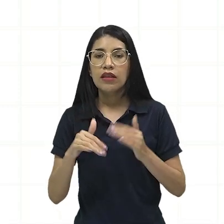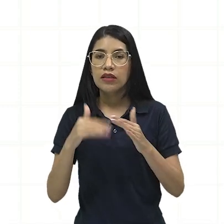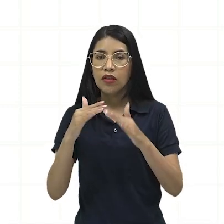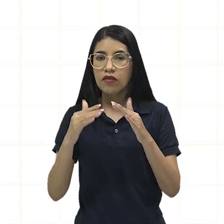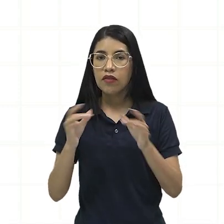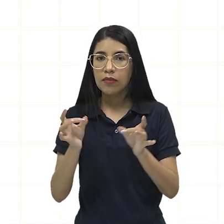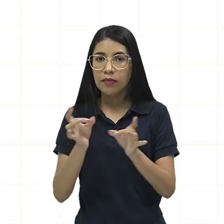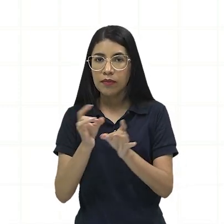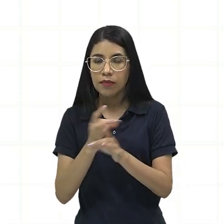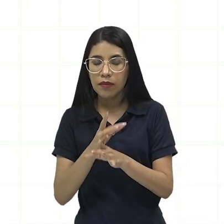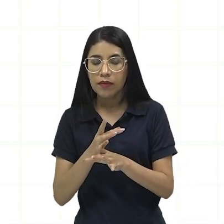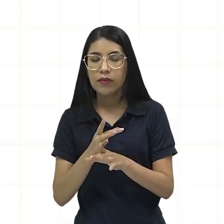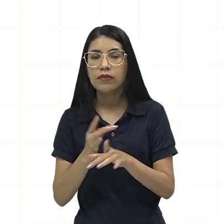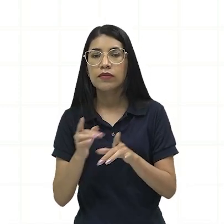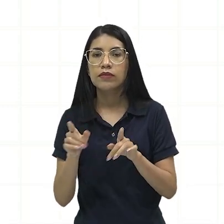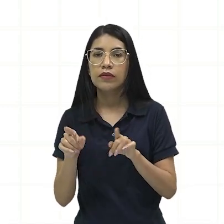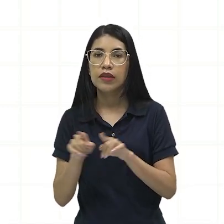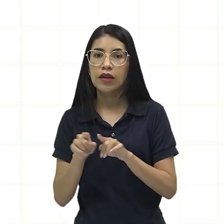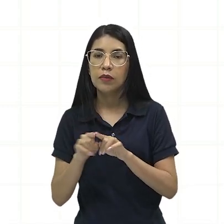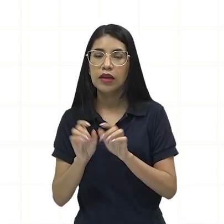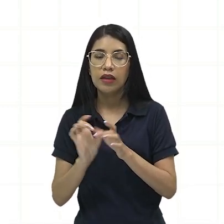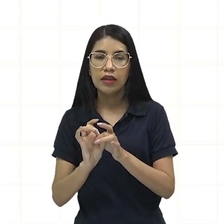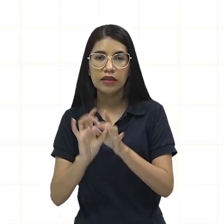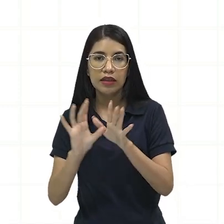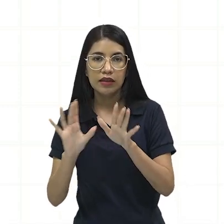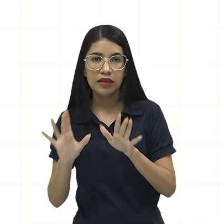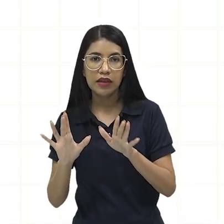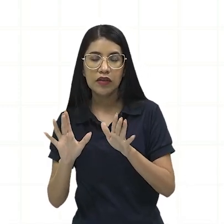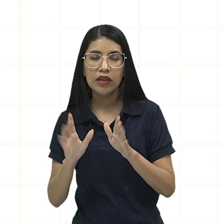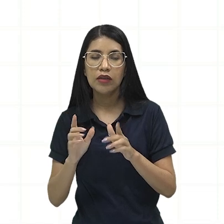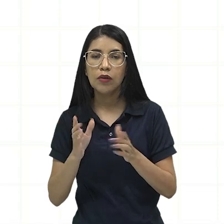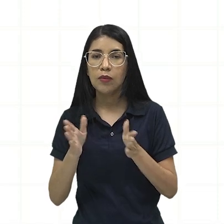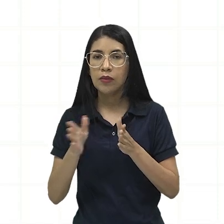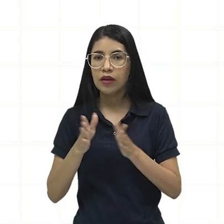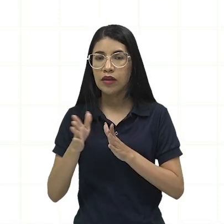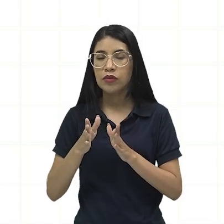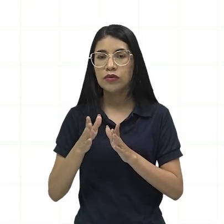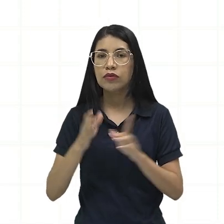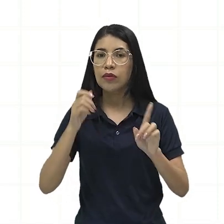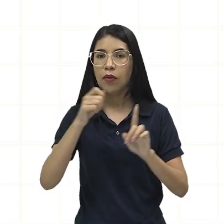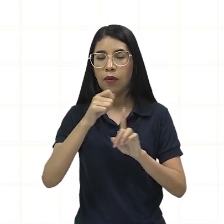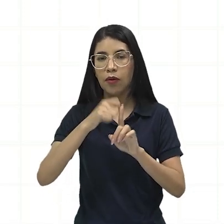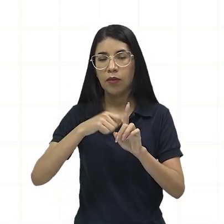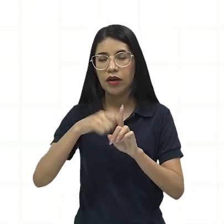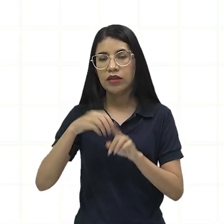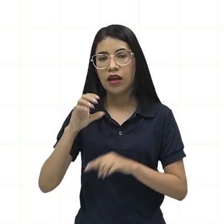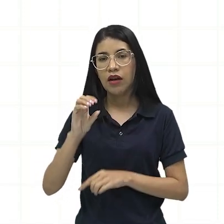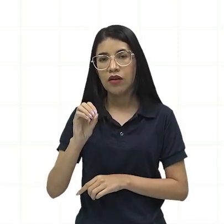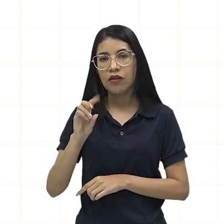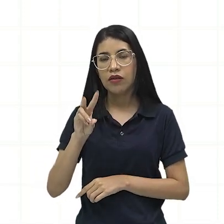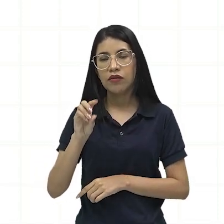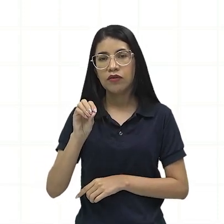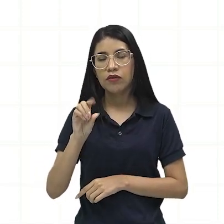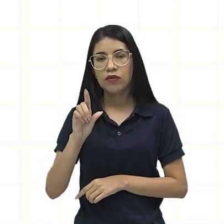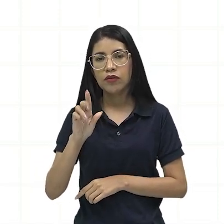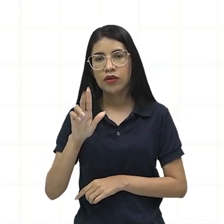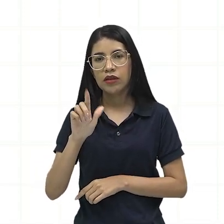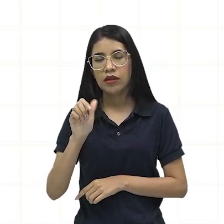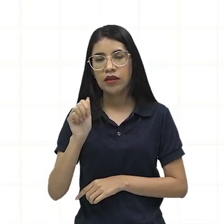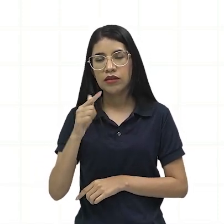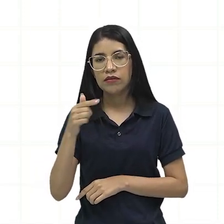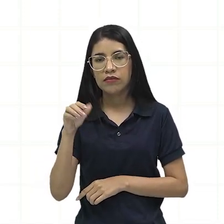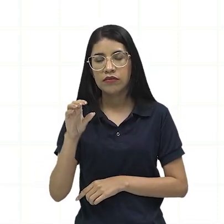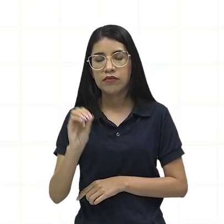desenvolver completamente e ser liberado durante a ovulação. Uma vez que esse óvulo ele